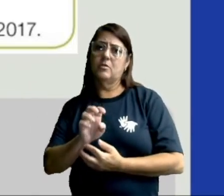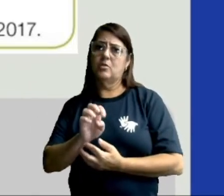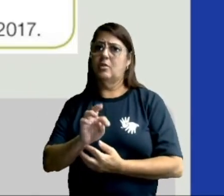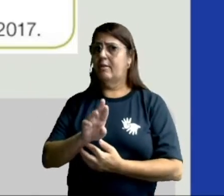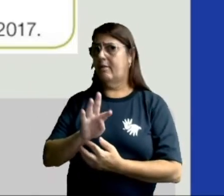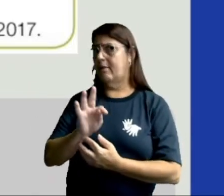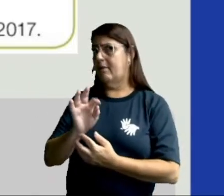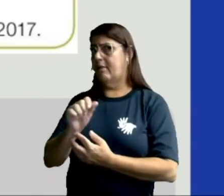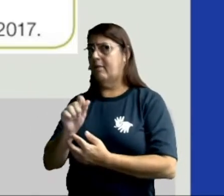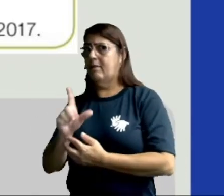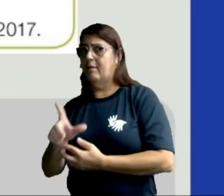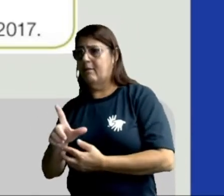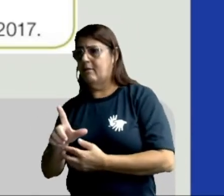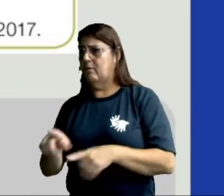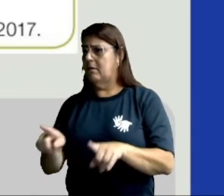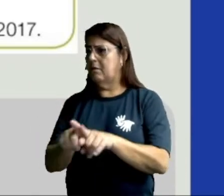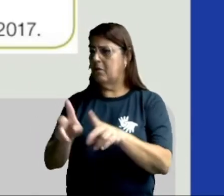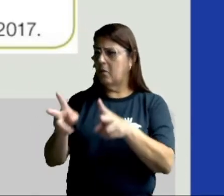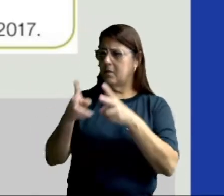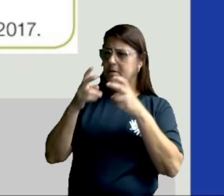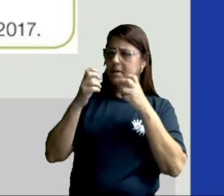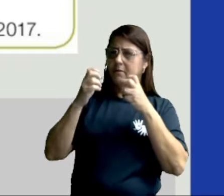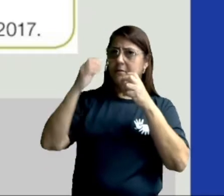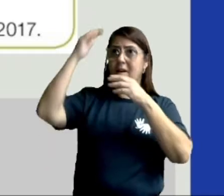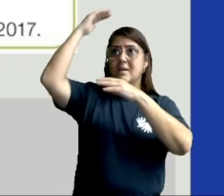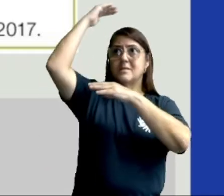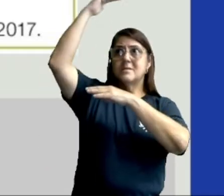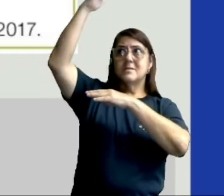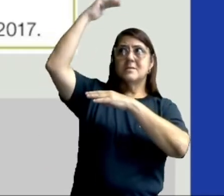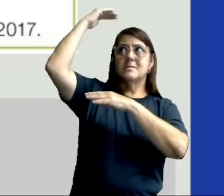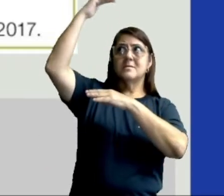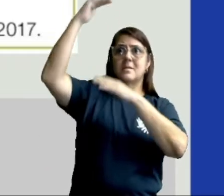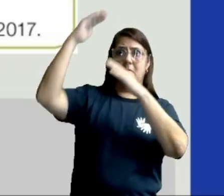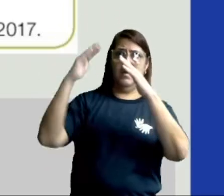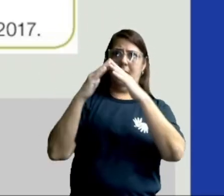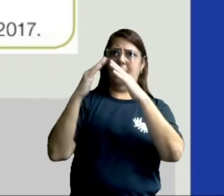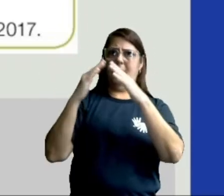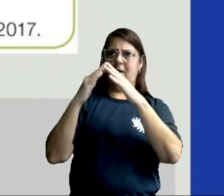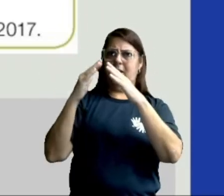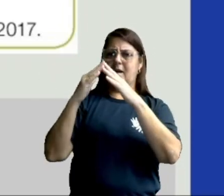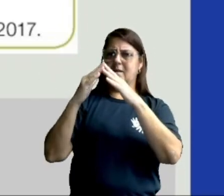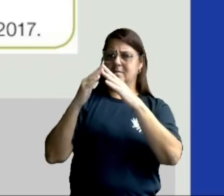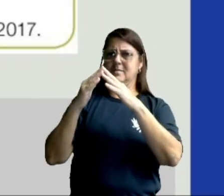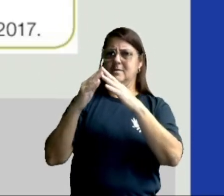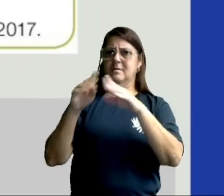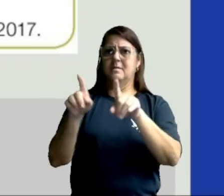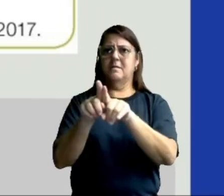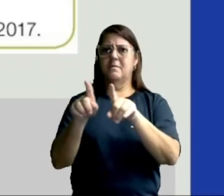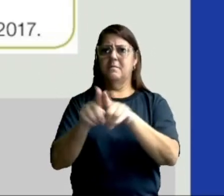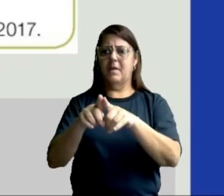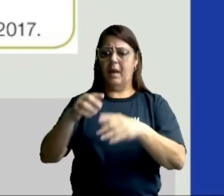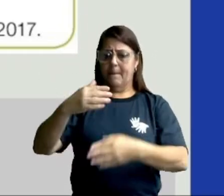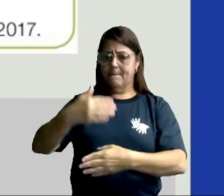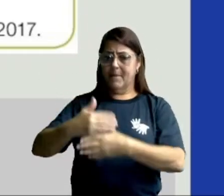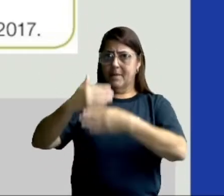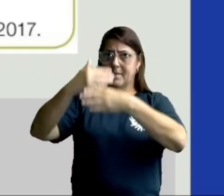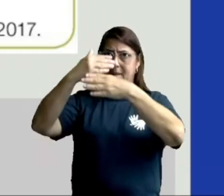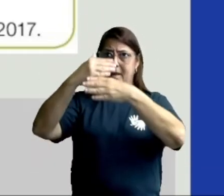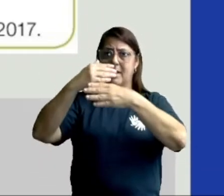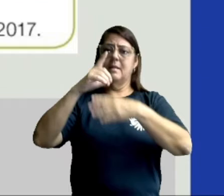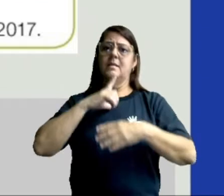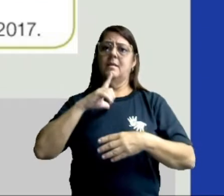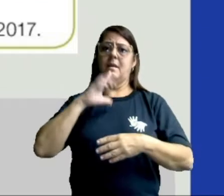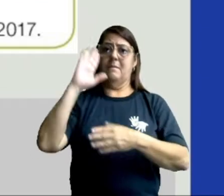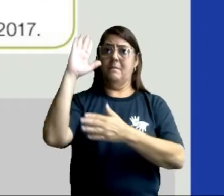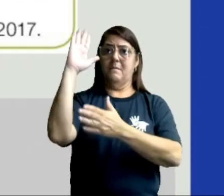Se a gente for observar também a parte de cima dessa casa daí, a gente vai ver que as paredes são formadas por madeira. E